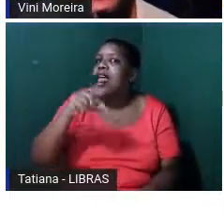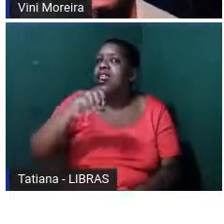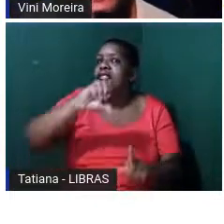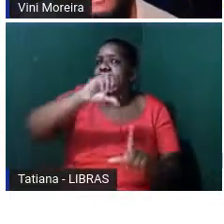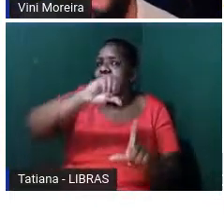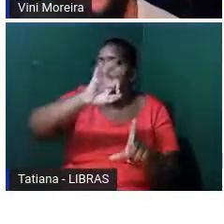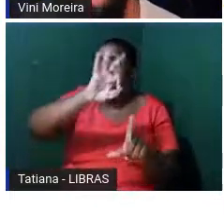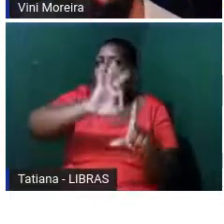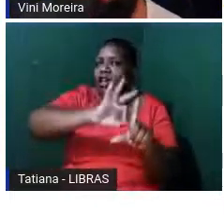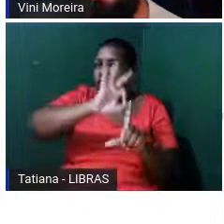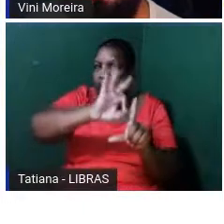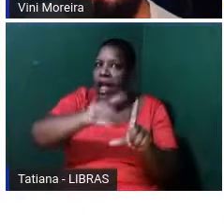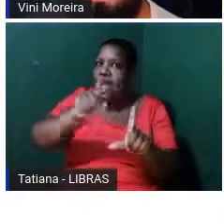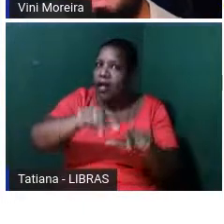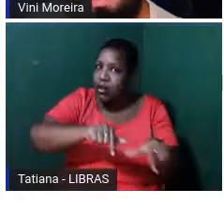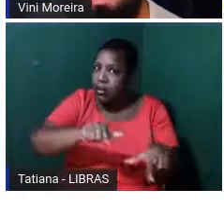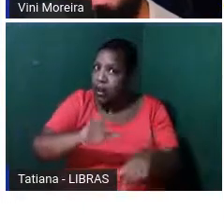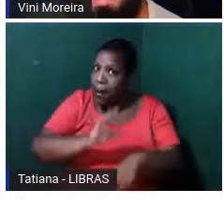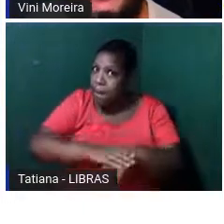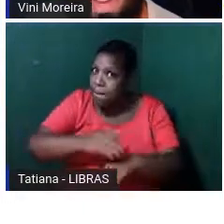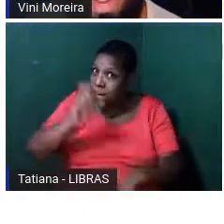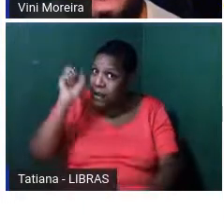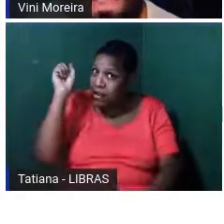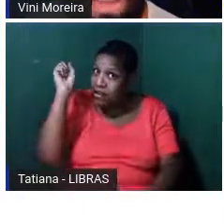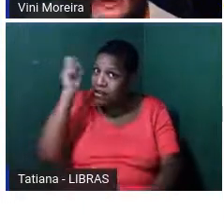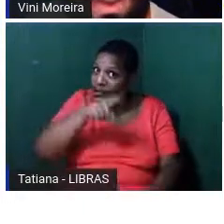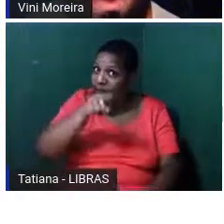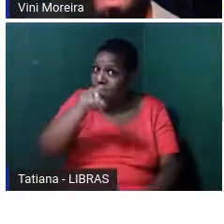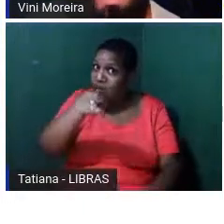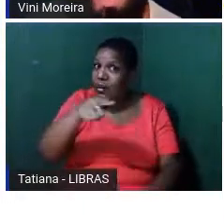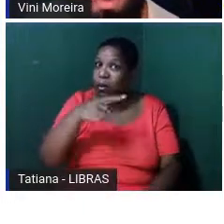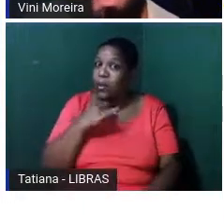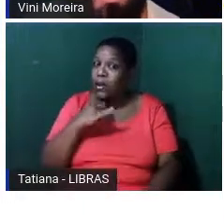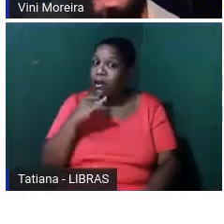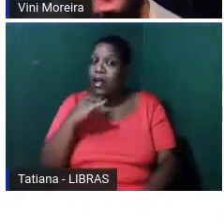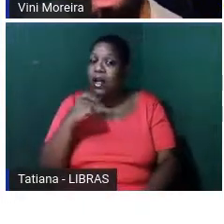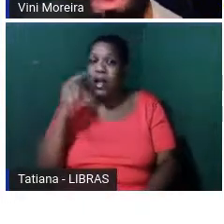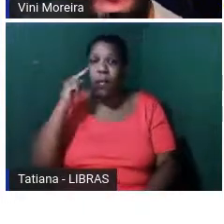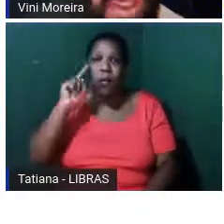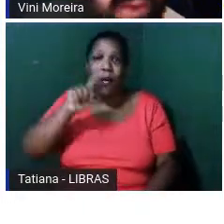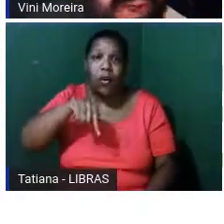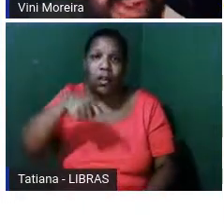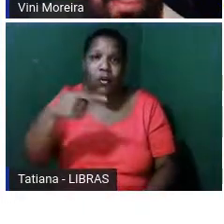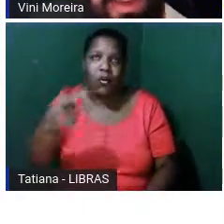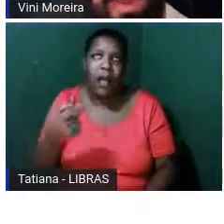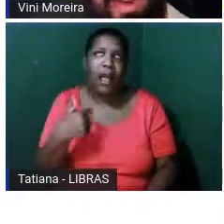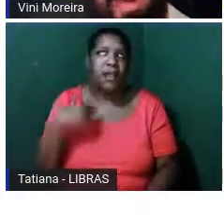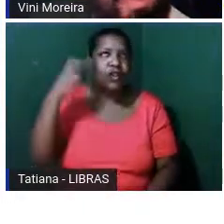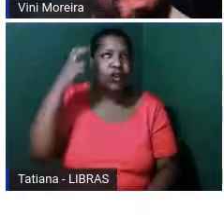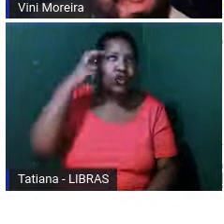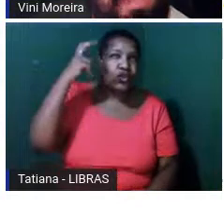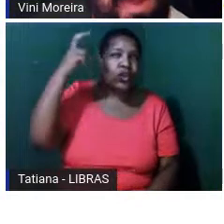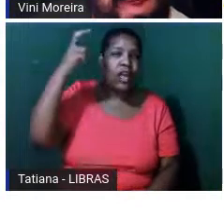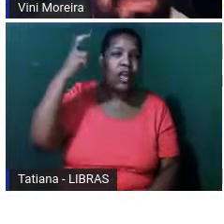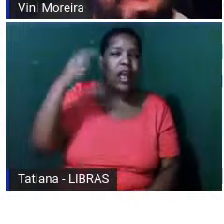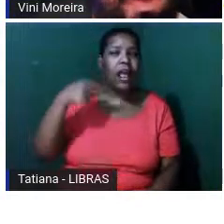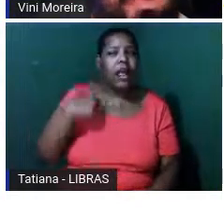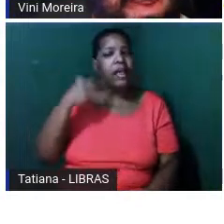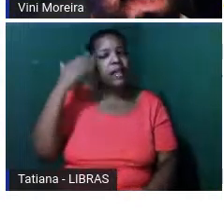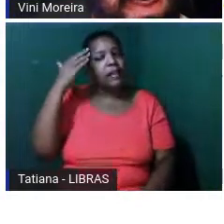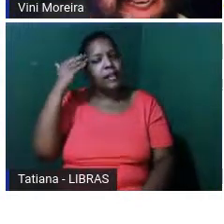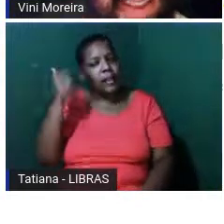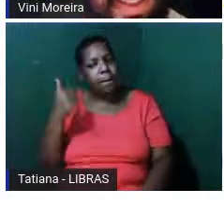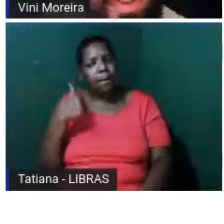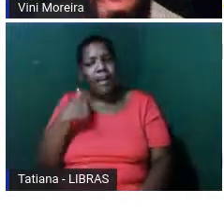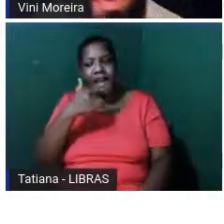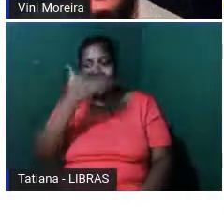porcento do nosso trabalho tá aí é mais difícil e essa parte aqui do pós eu sou um gênio até você saber